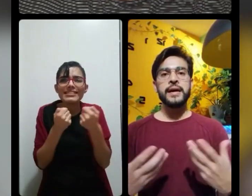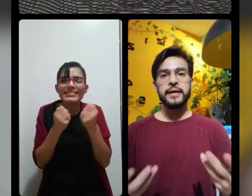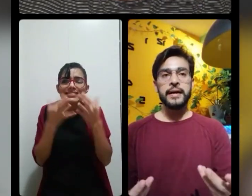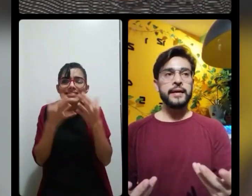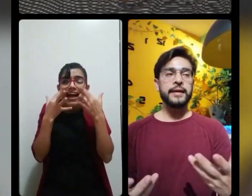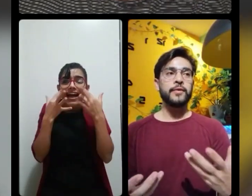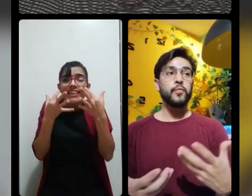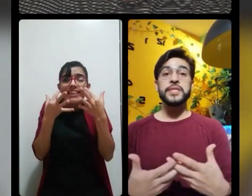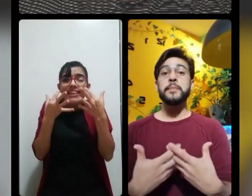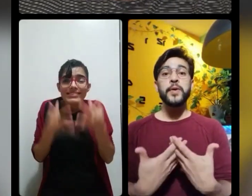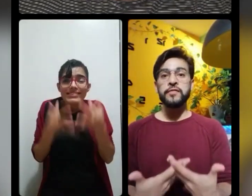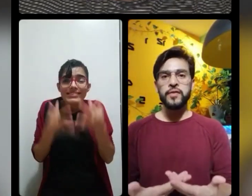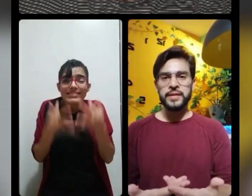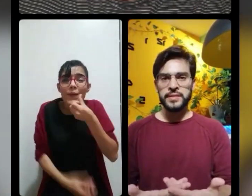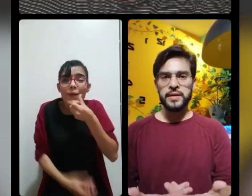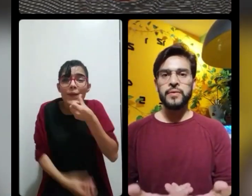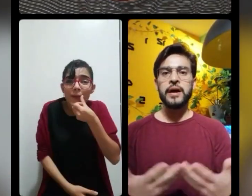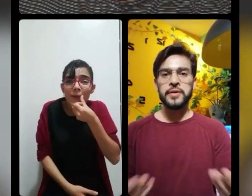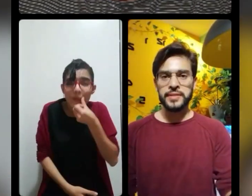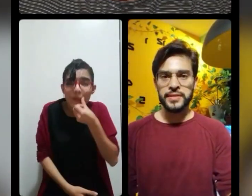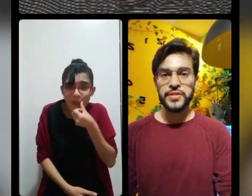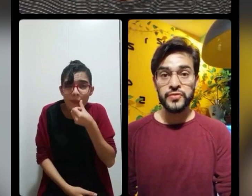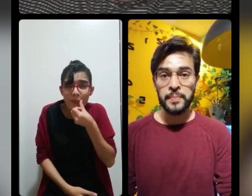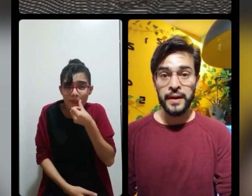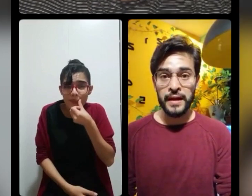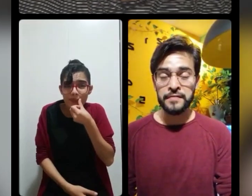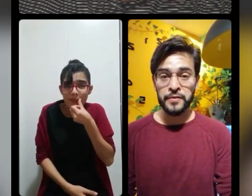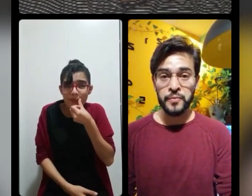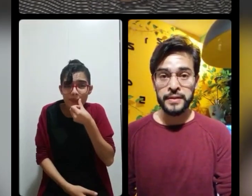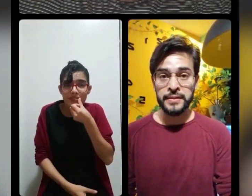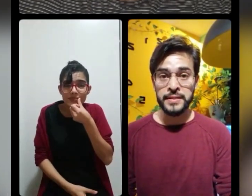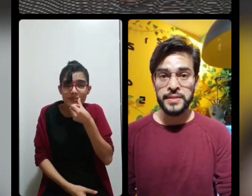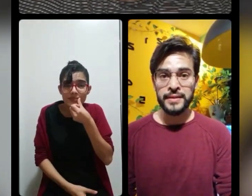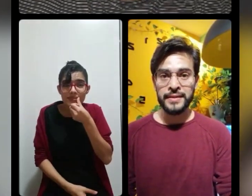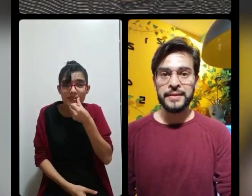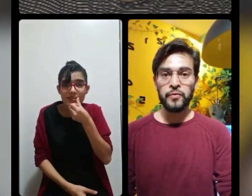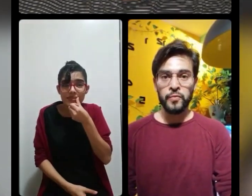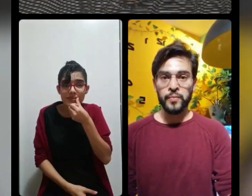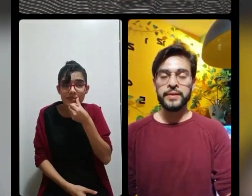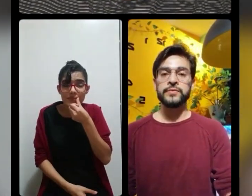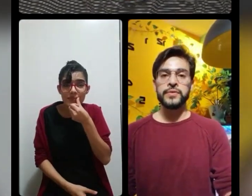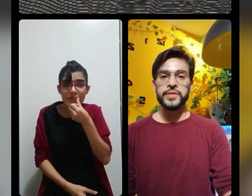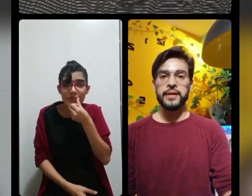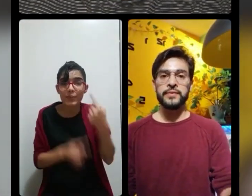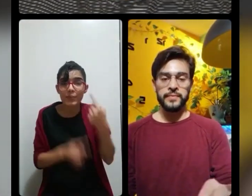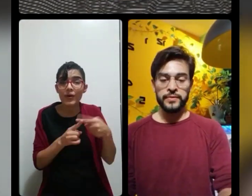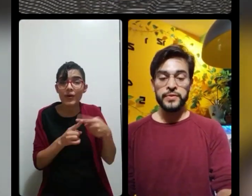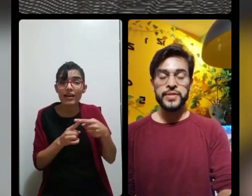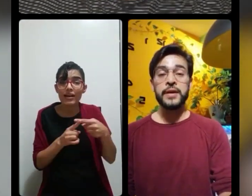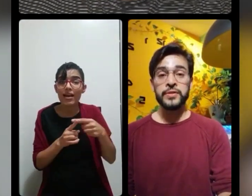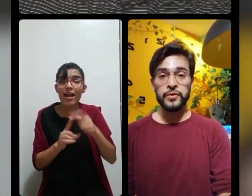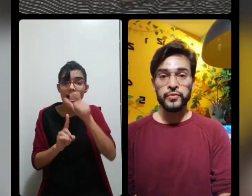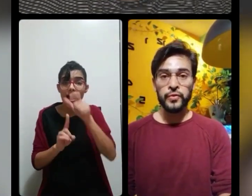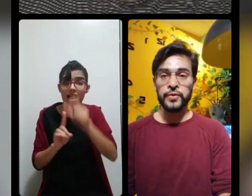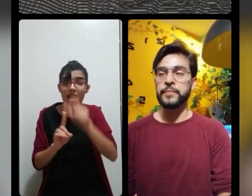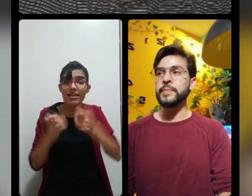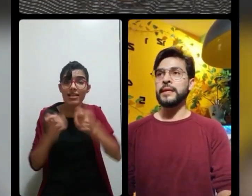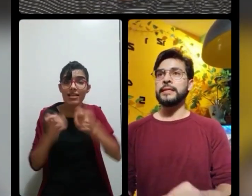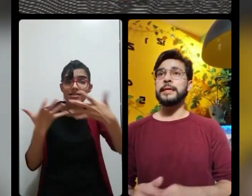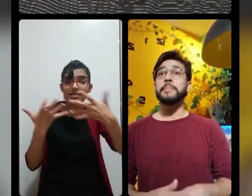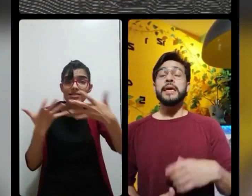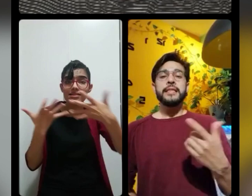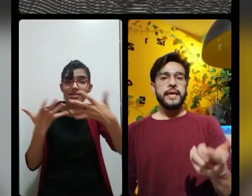como essa provocação ao exercício da palavra, como ele diz, em algum momento do ensaio